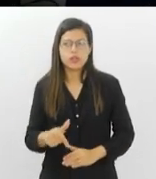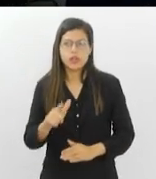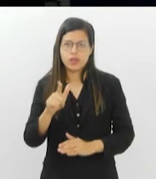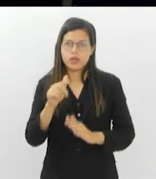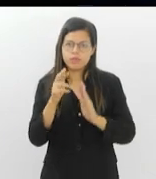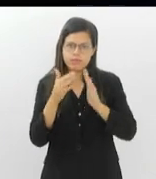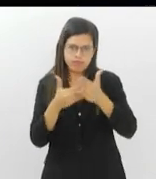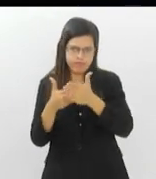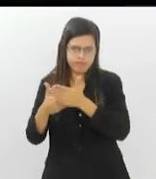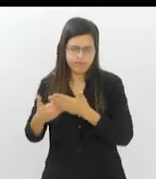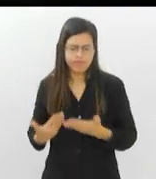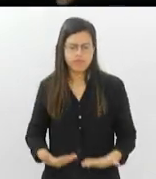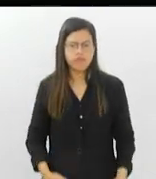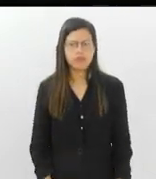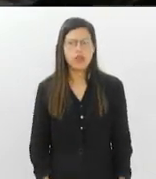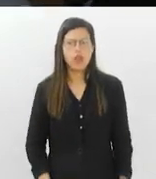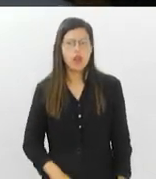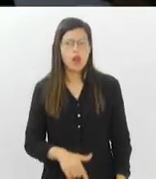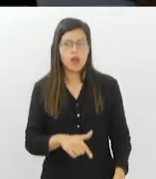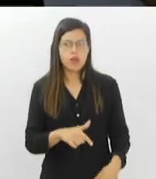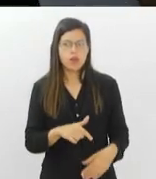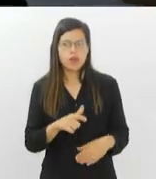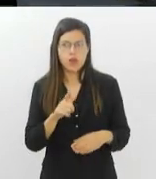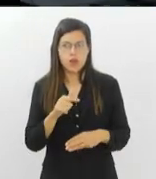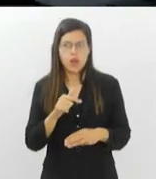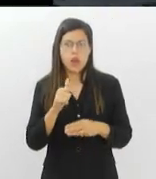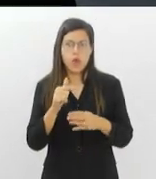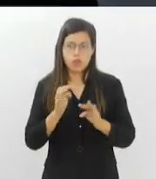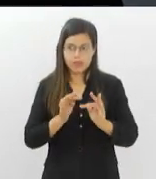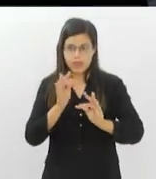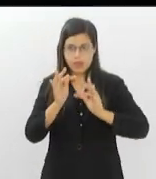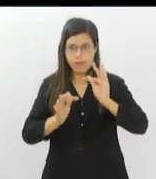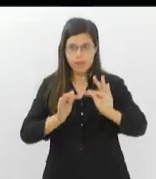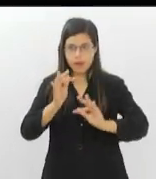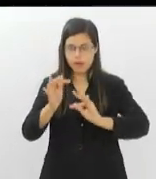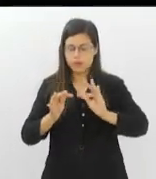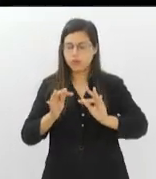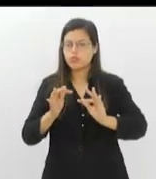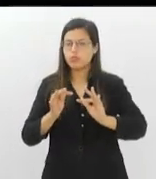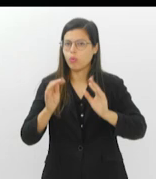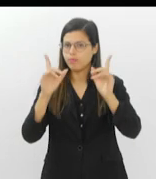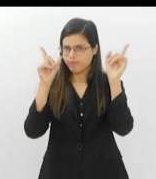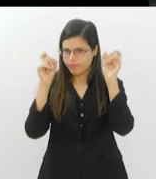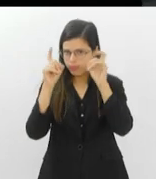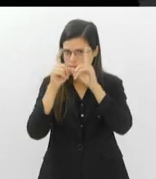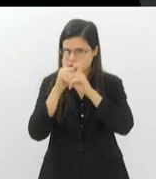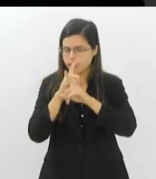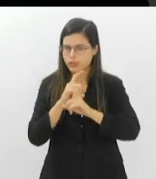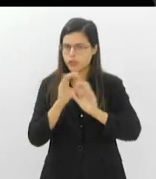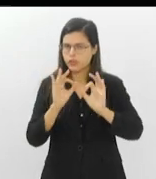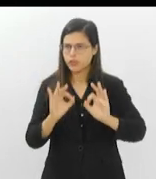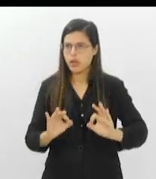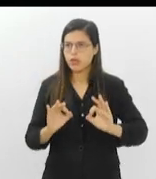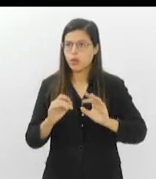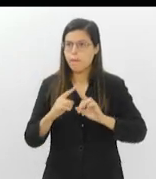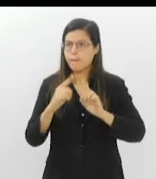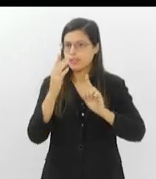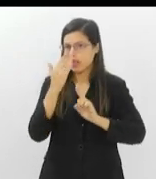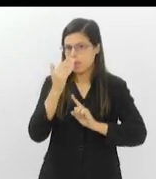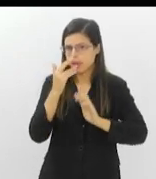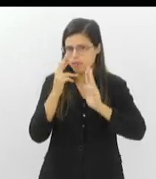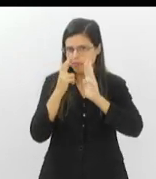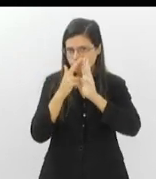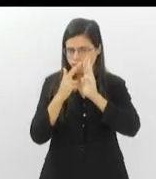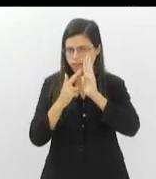nesse sentido. Sim, é uma doença, na verdade, é um tratamento um pouco difícil de fazer, né? Mas a dieta é com base